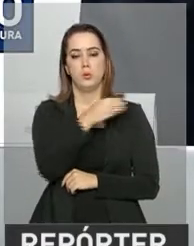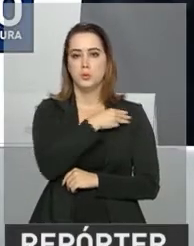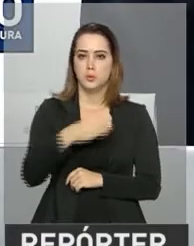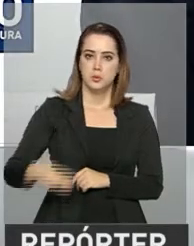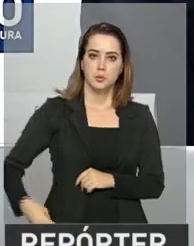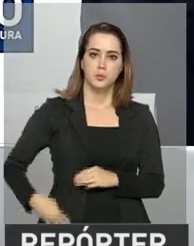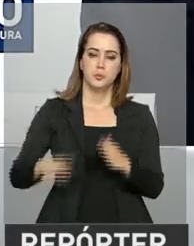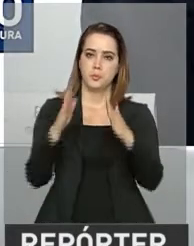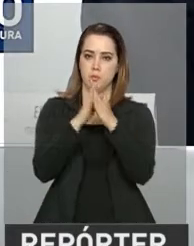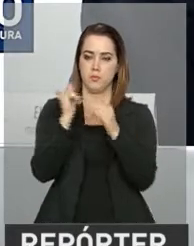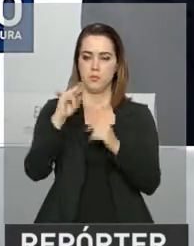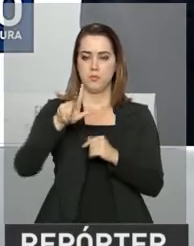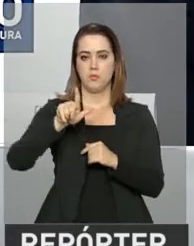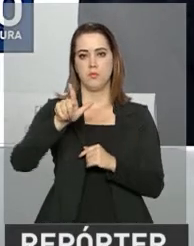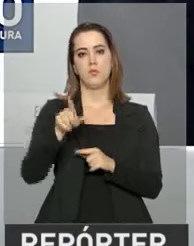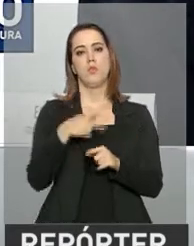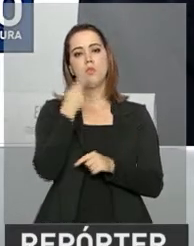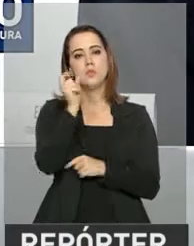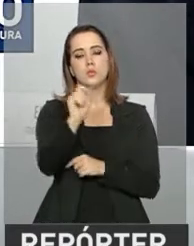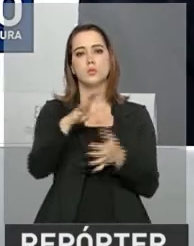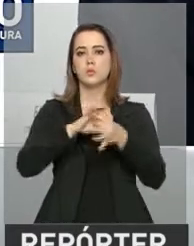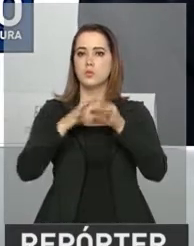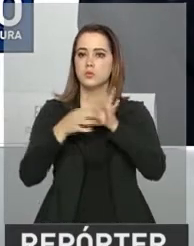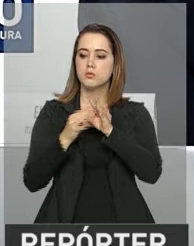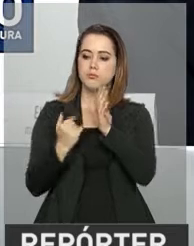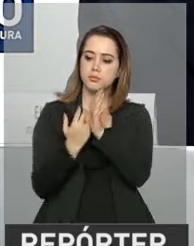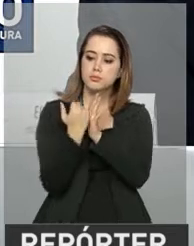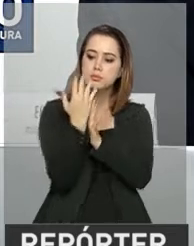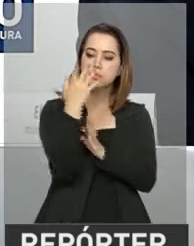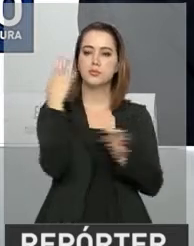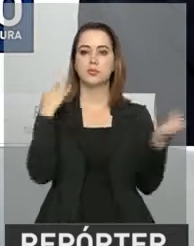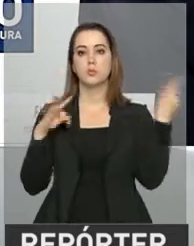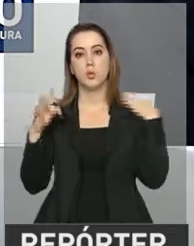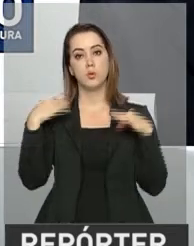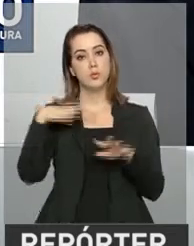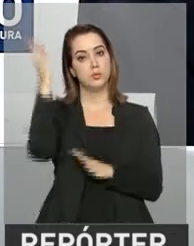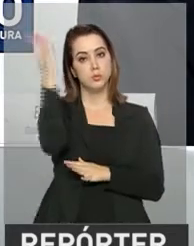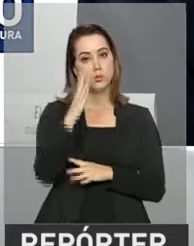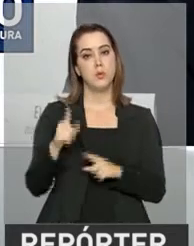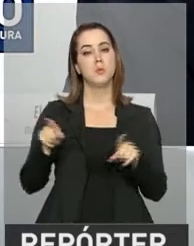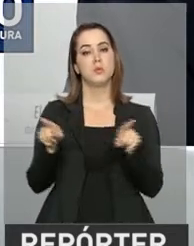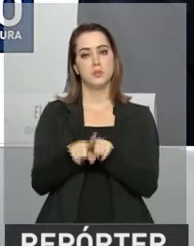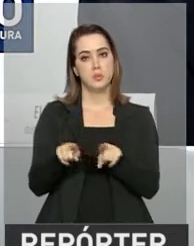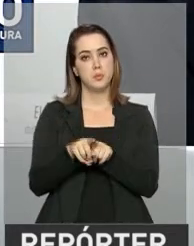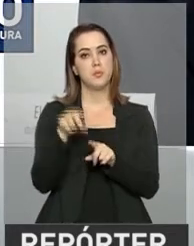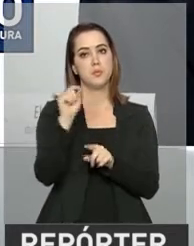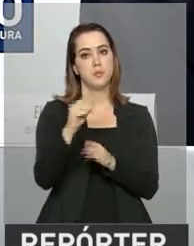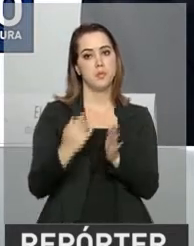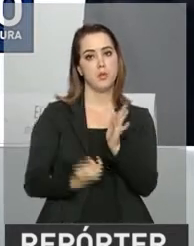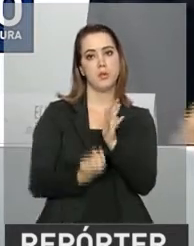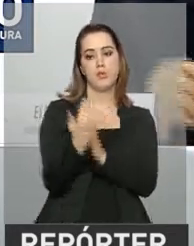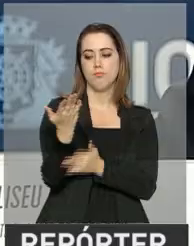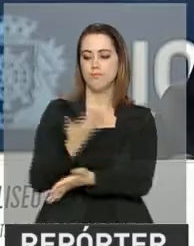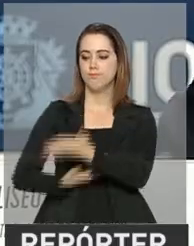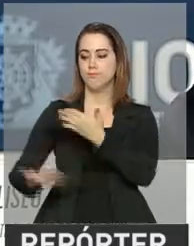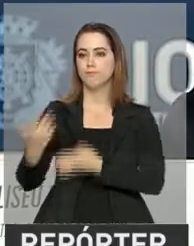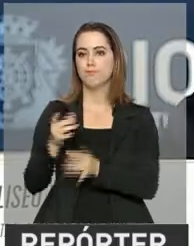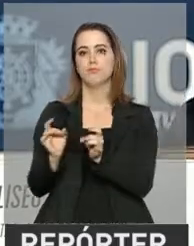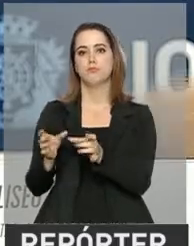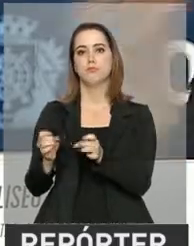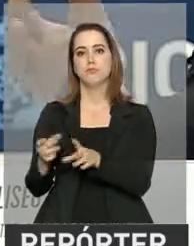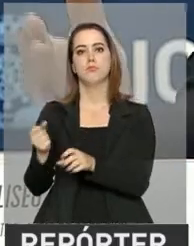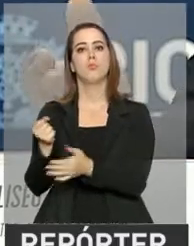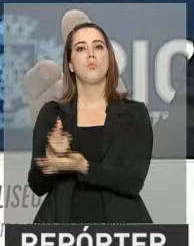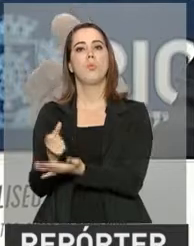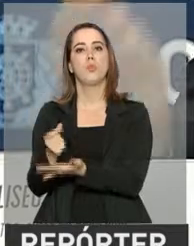Olimpíadas representam uma chance não só de crescer o turismo dentro do nosso país, como também aumentar os negócios. Quando se diz